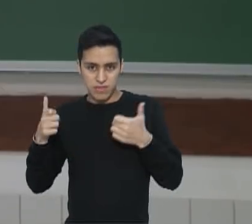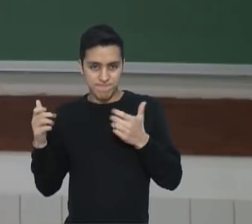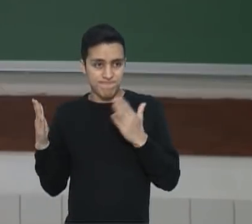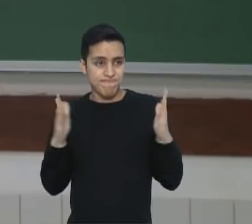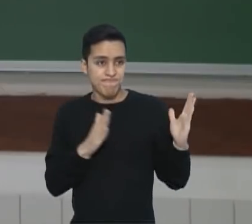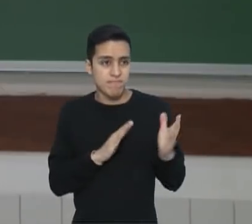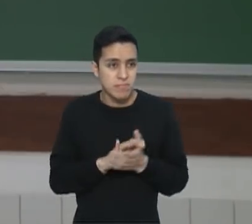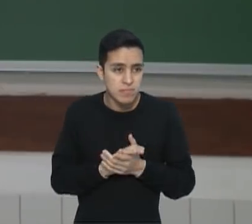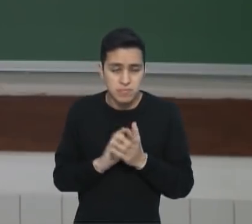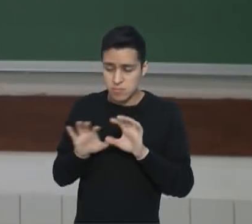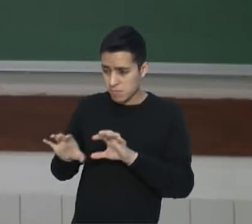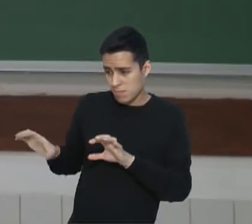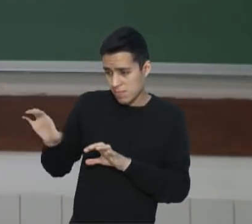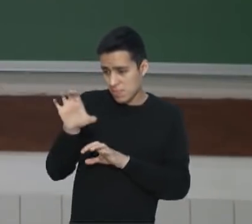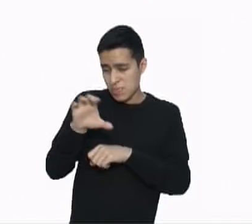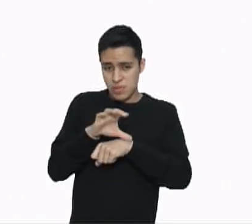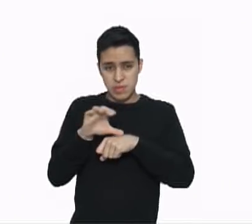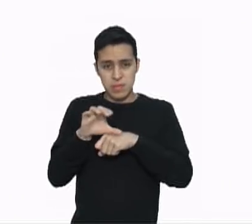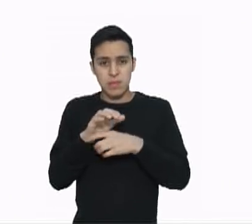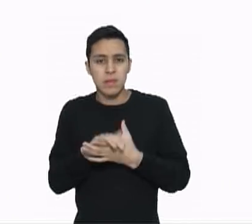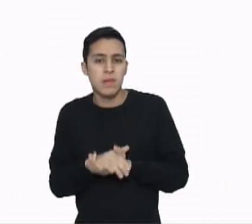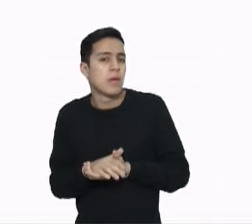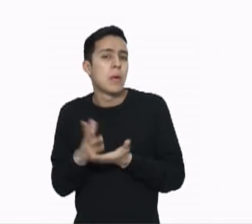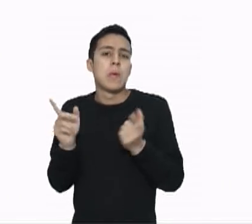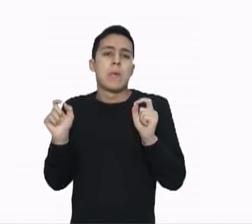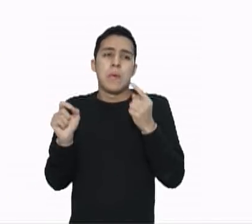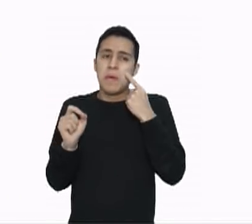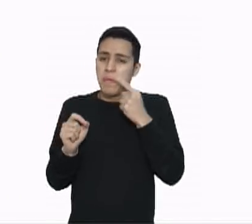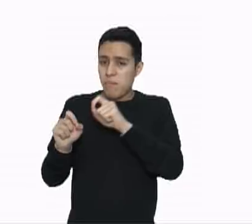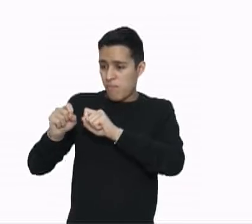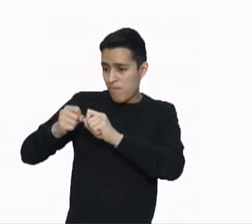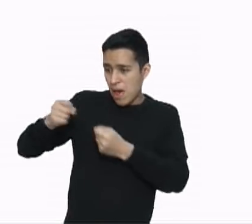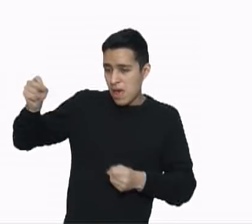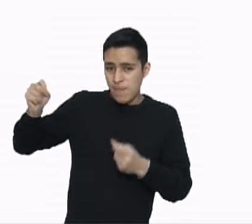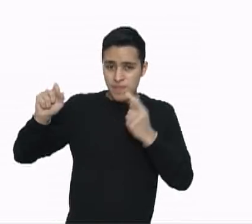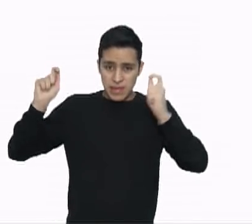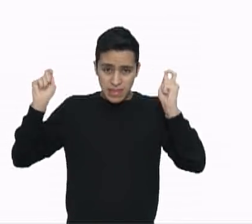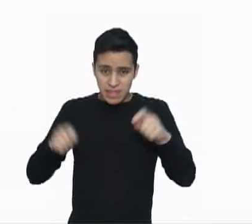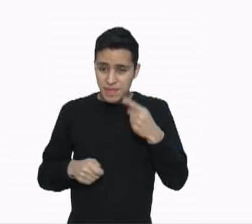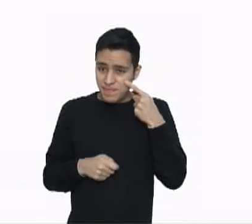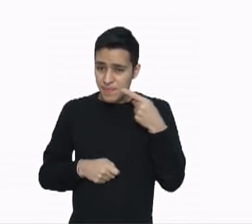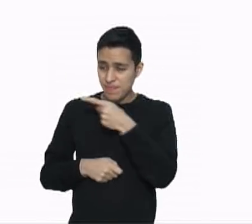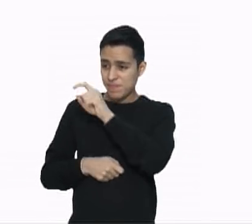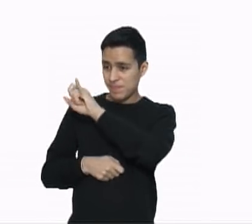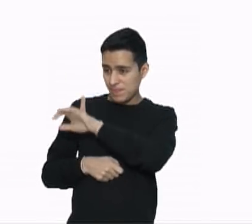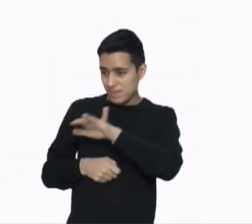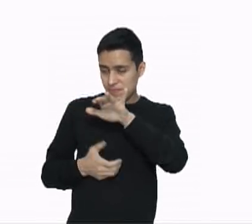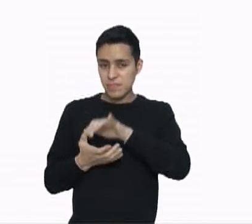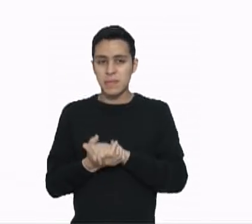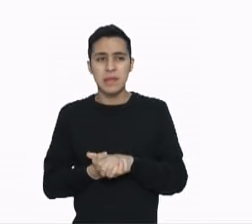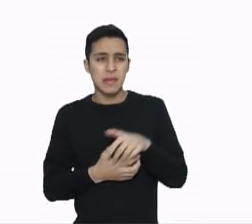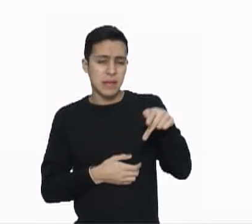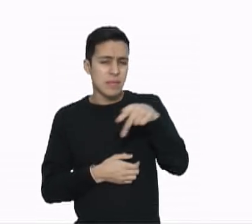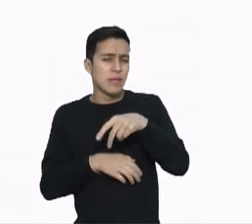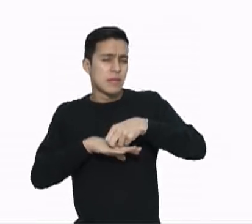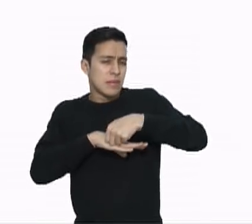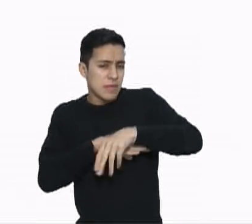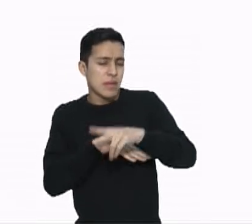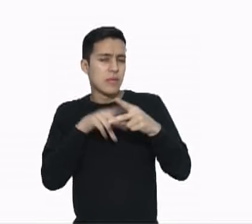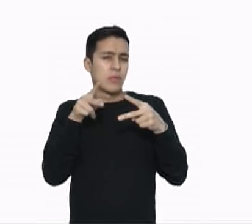e a divisão do subcontinente resulta nesse mapa que você está vendo aqui nessa imagem. E o professor lembra duas coisas